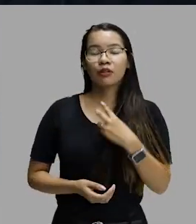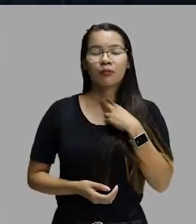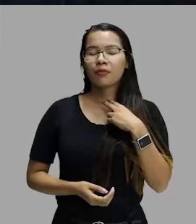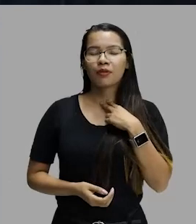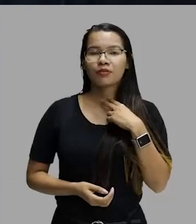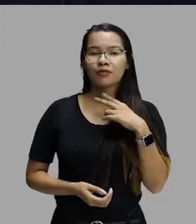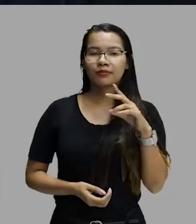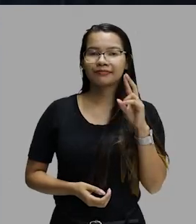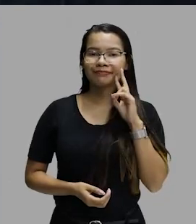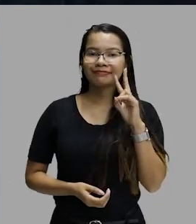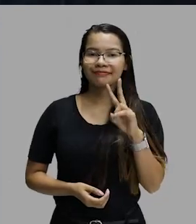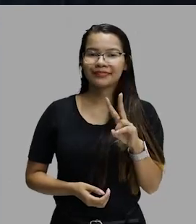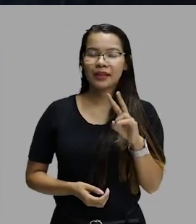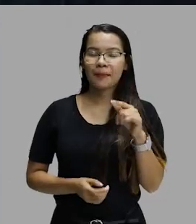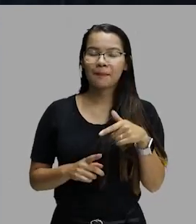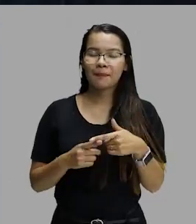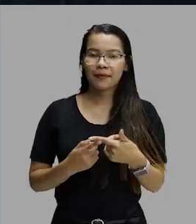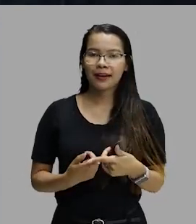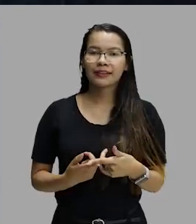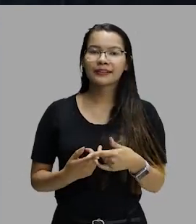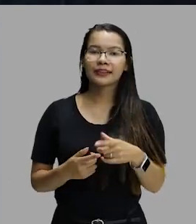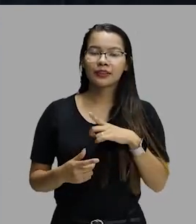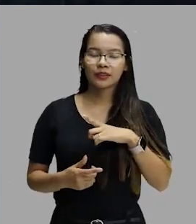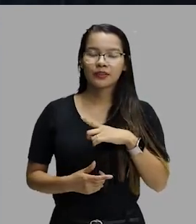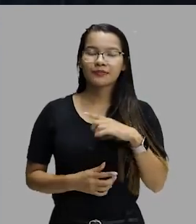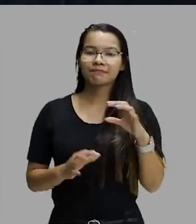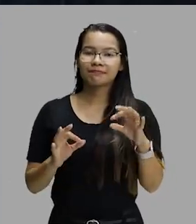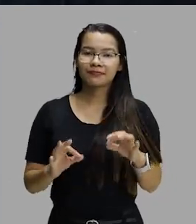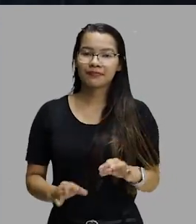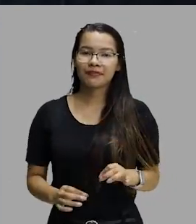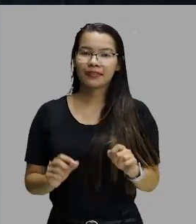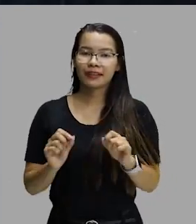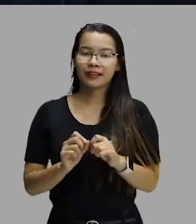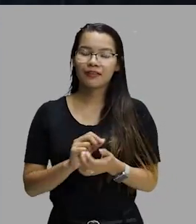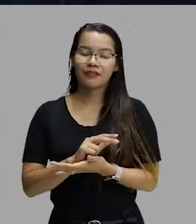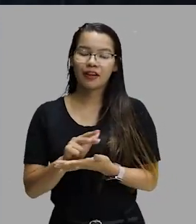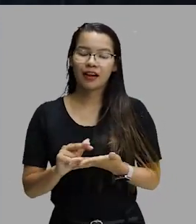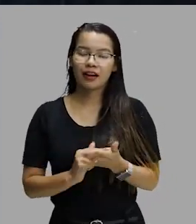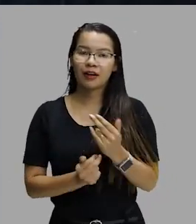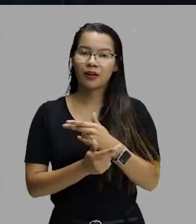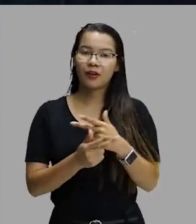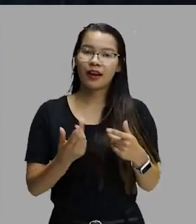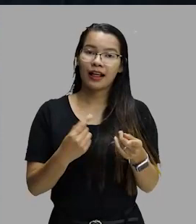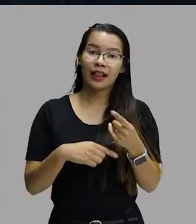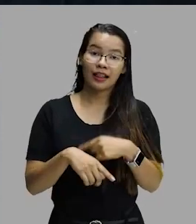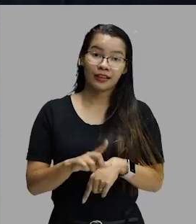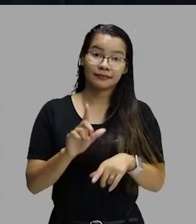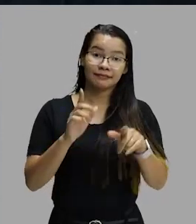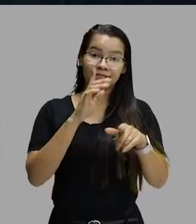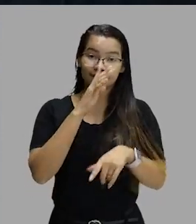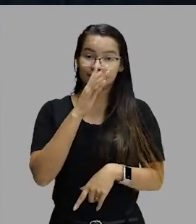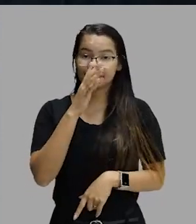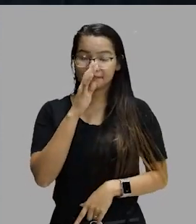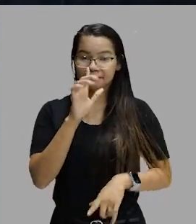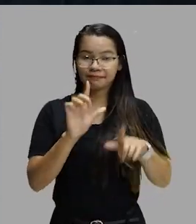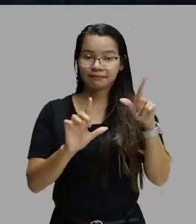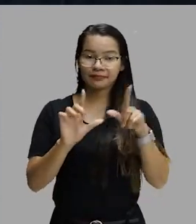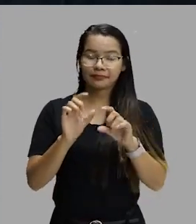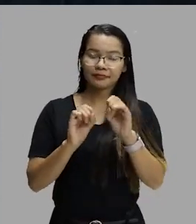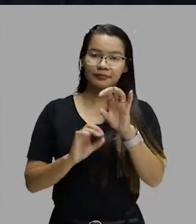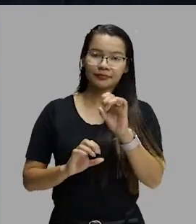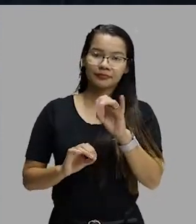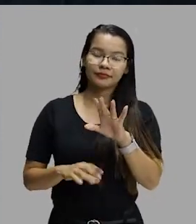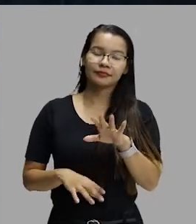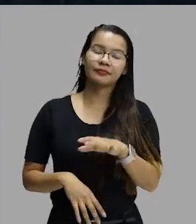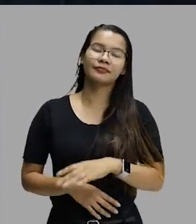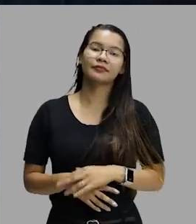ouvir, mas tenho certeza que vocês fizeram várias coisas além de assistir às aulas do programa Fica em Casa Aprendendo, né? E quando chega no final